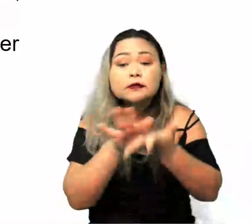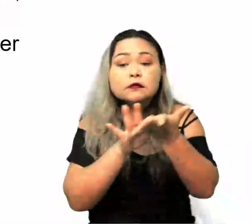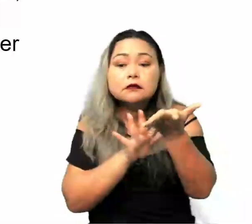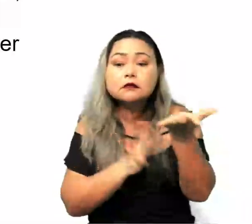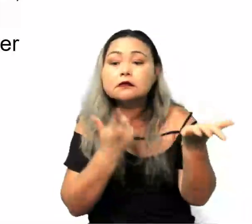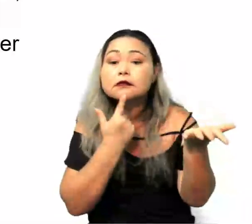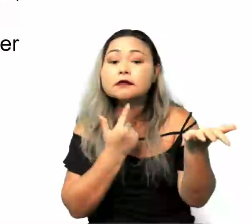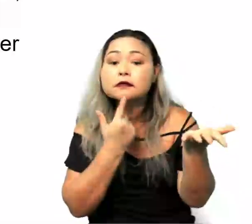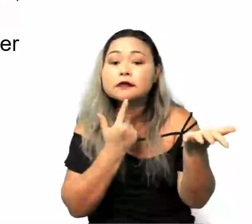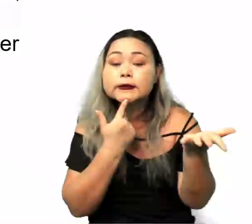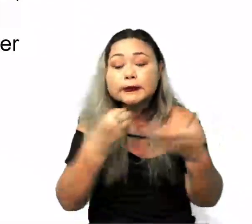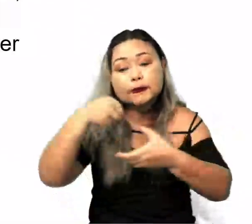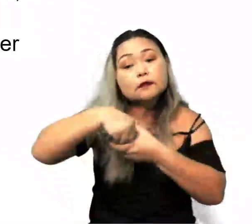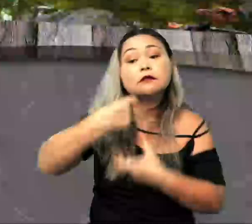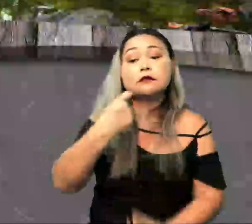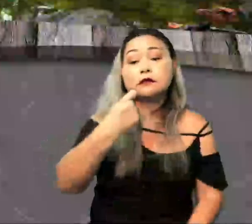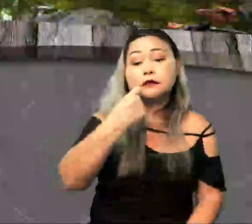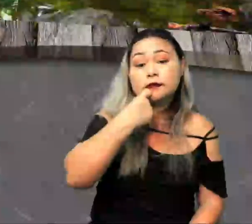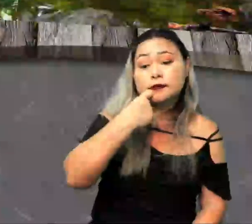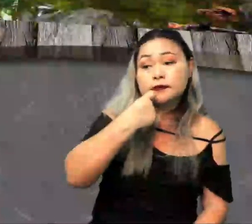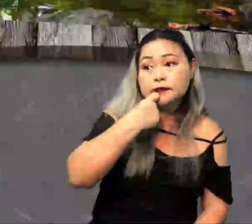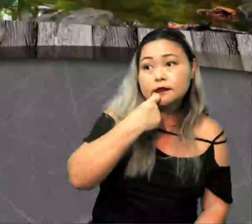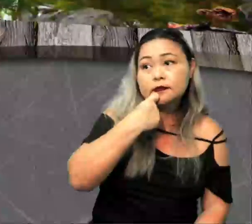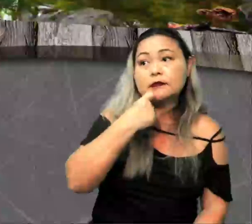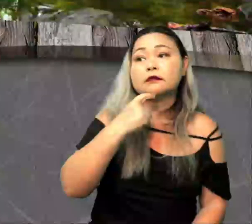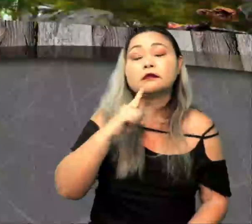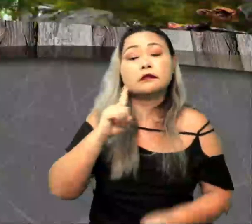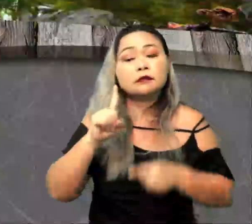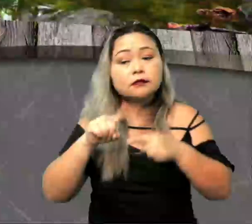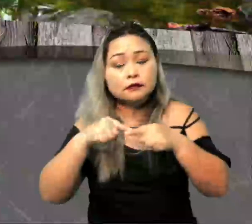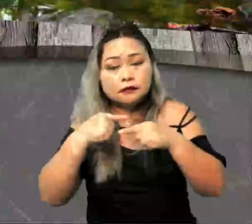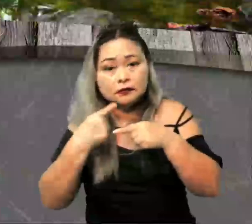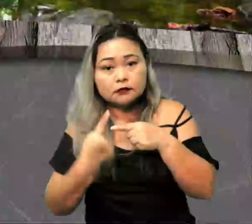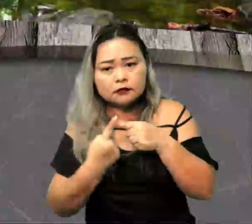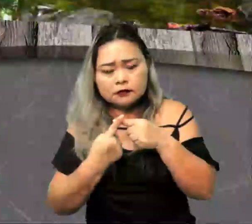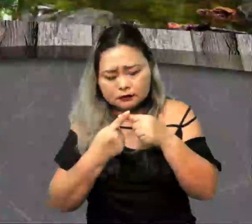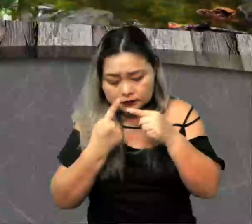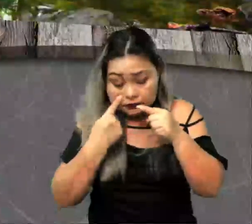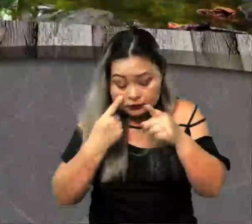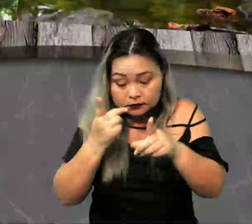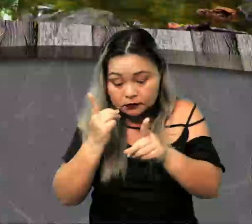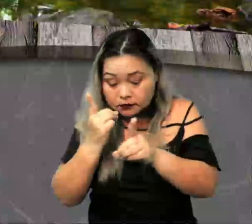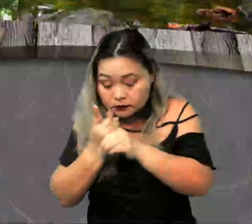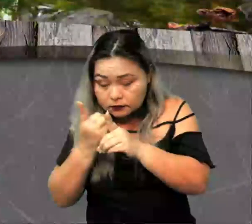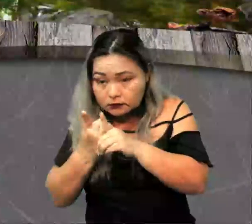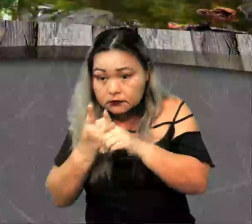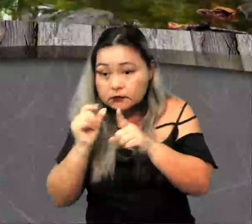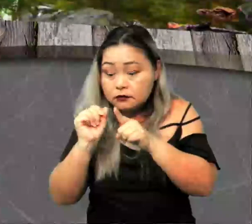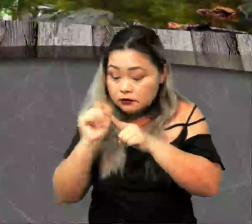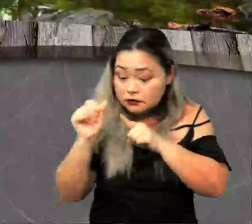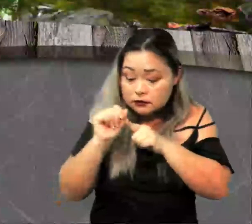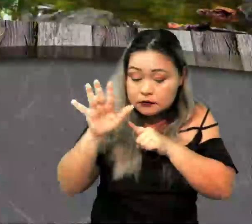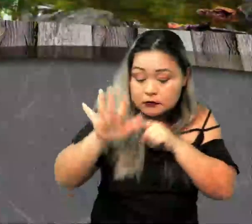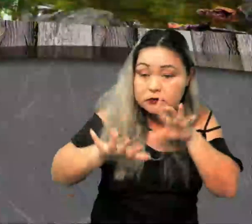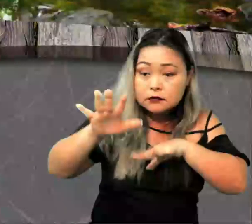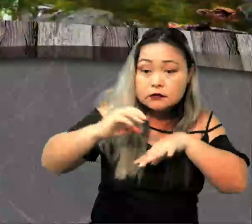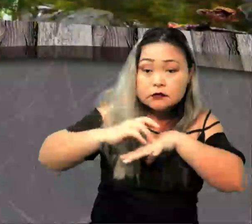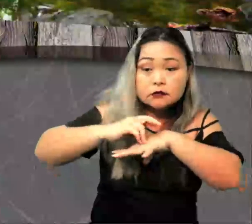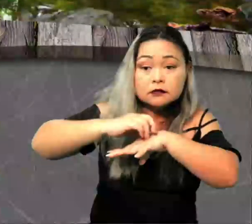Esse carinha, gente, identificou até espermatozoides de alguns